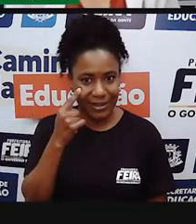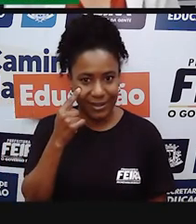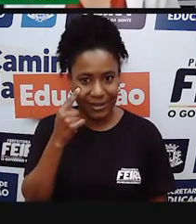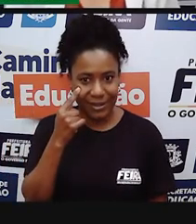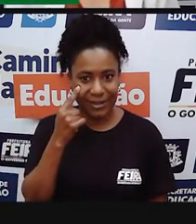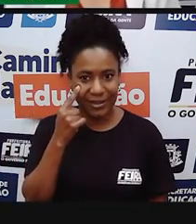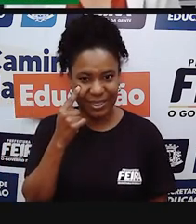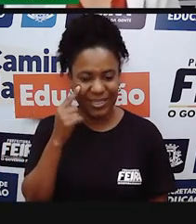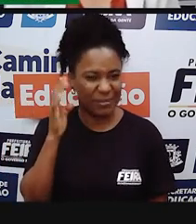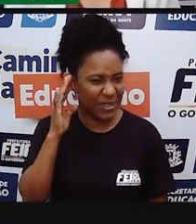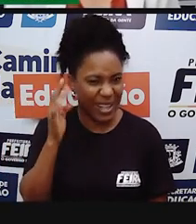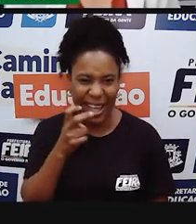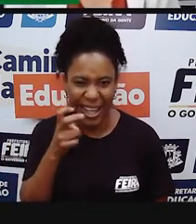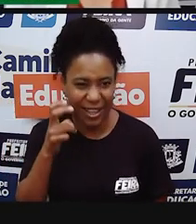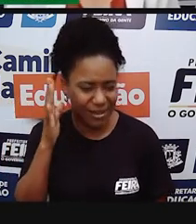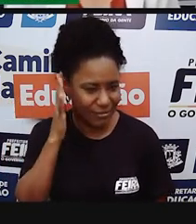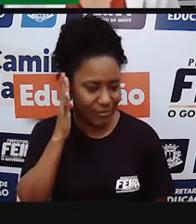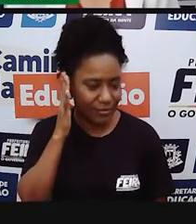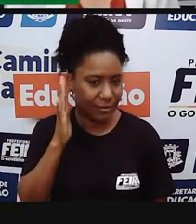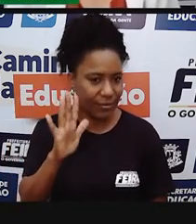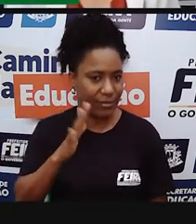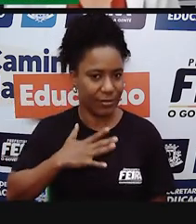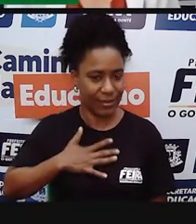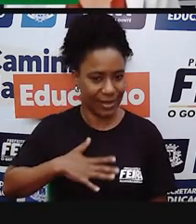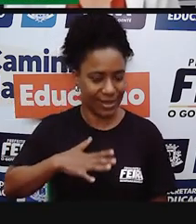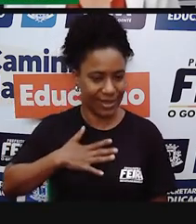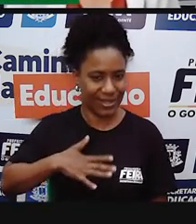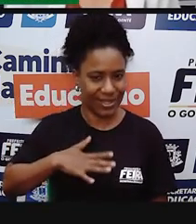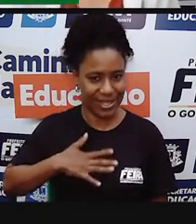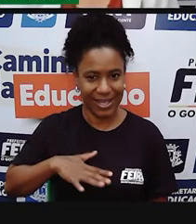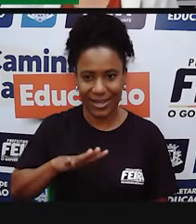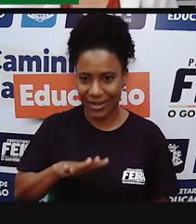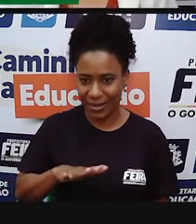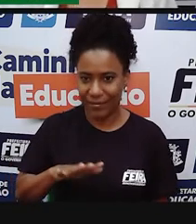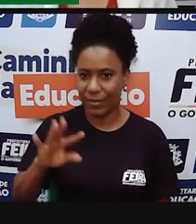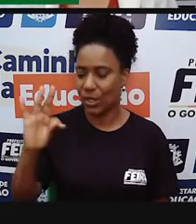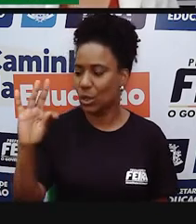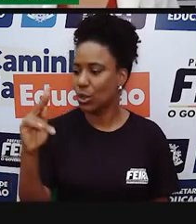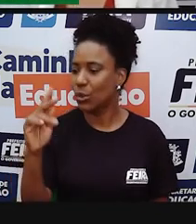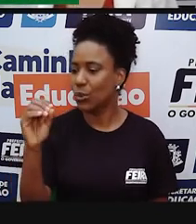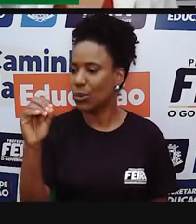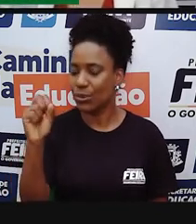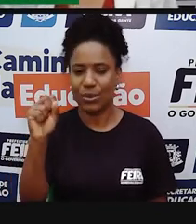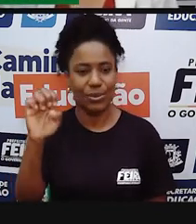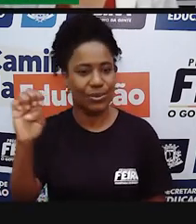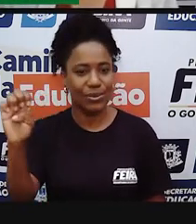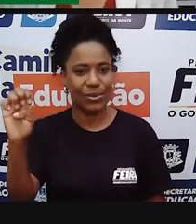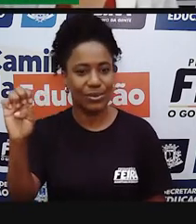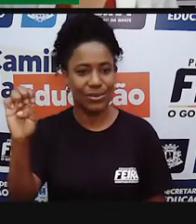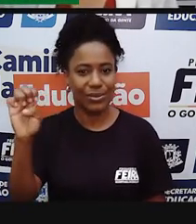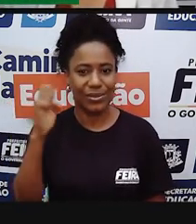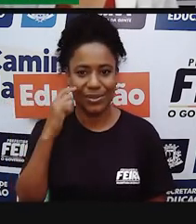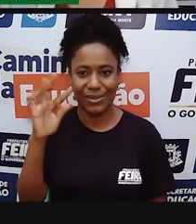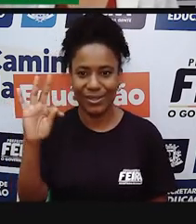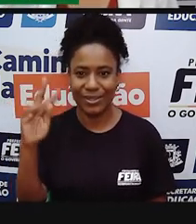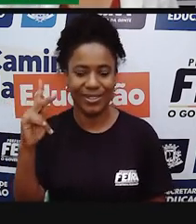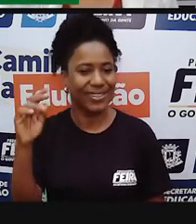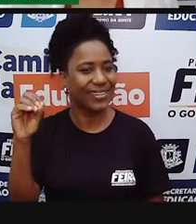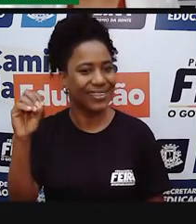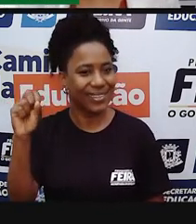é muito bem vindos a gritar É fala aí embaixo e a última não não usa